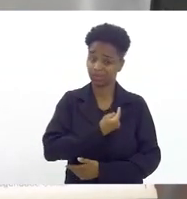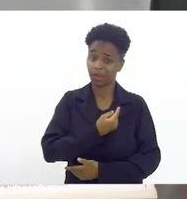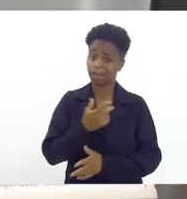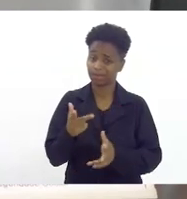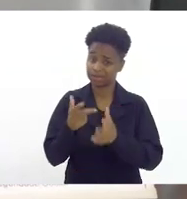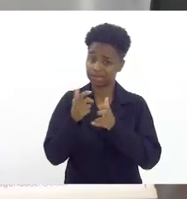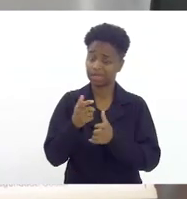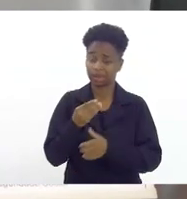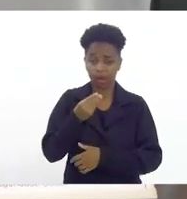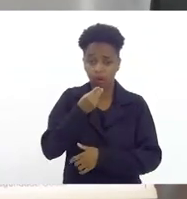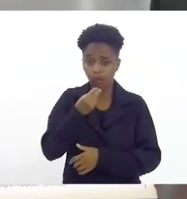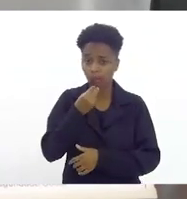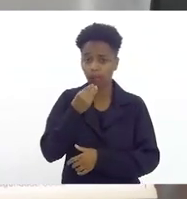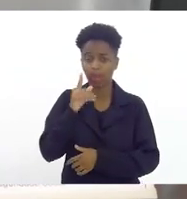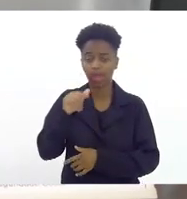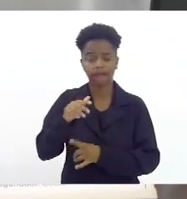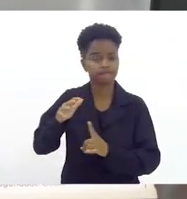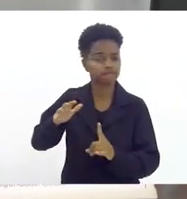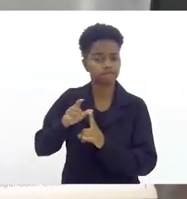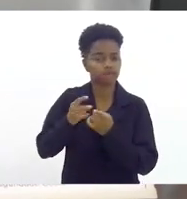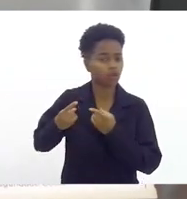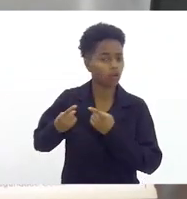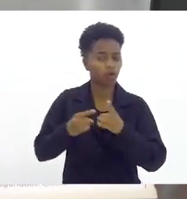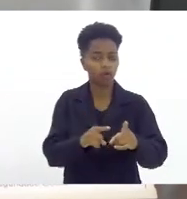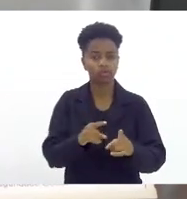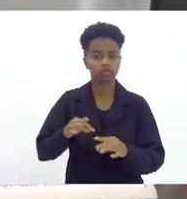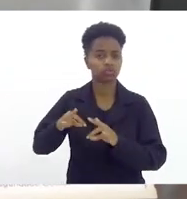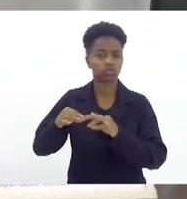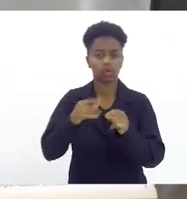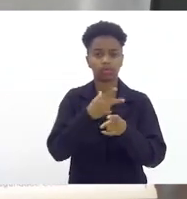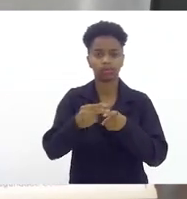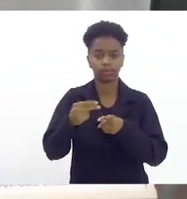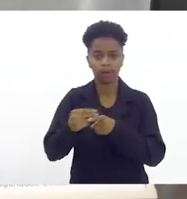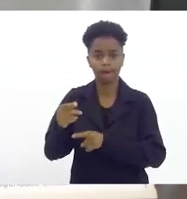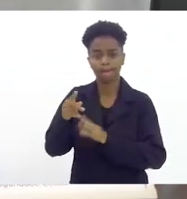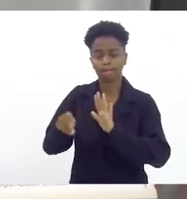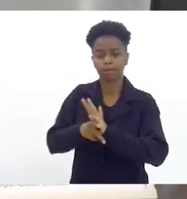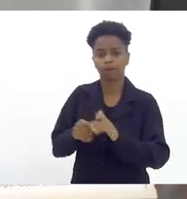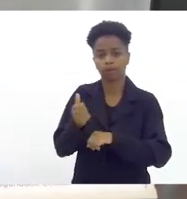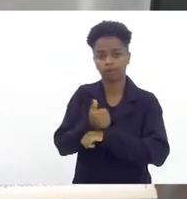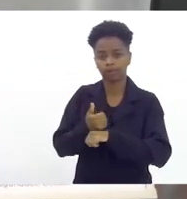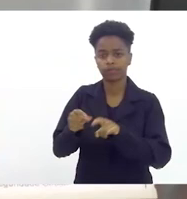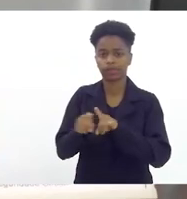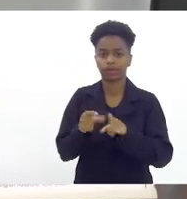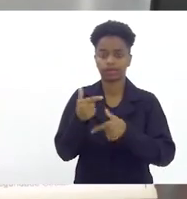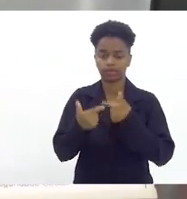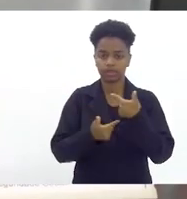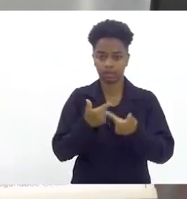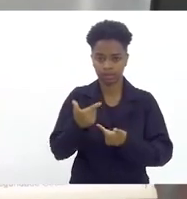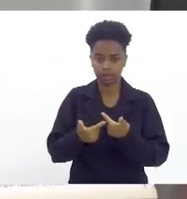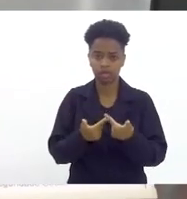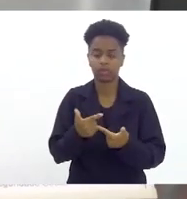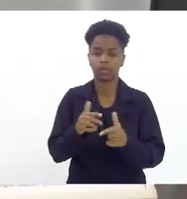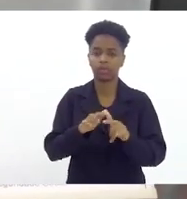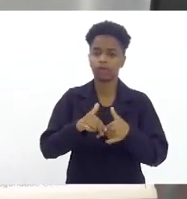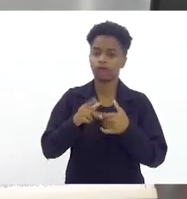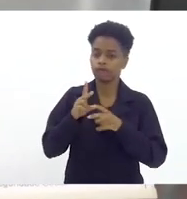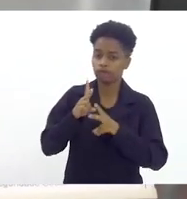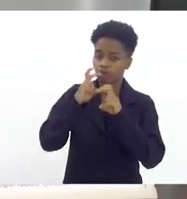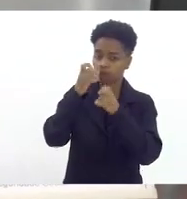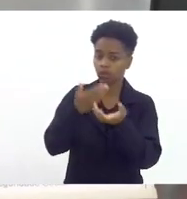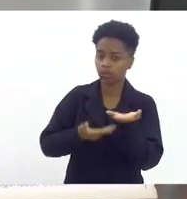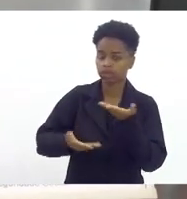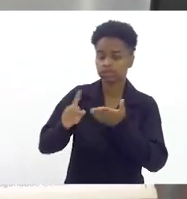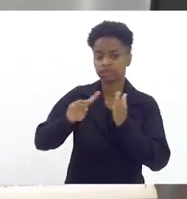claro que é um atentado a todas as conquistas do dos profissionais né e dos trabalhadores né através do fortalecimento dos